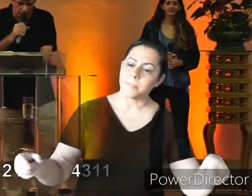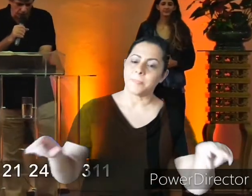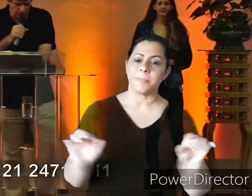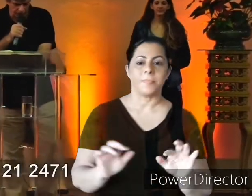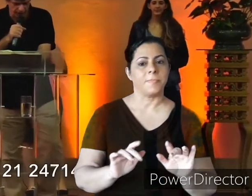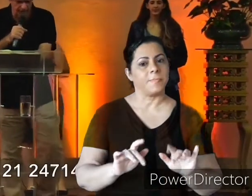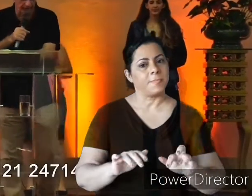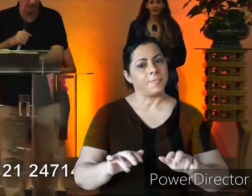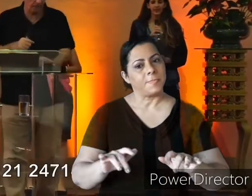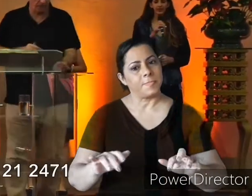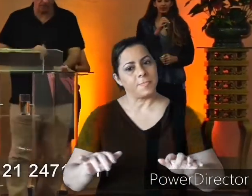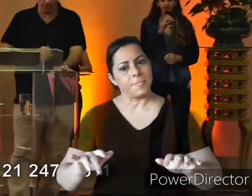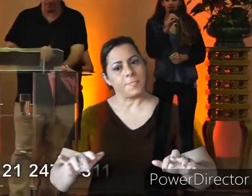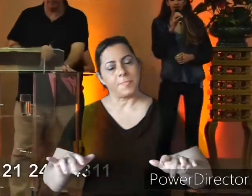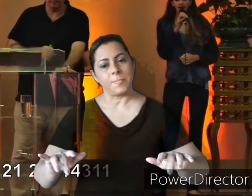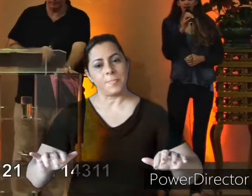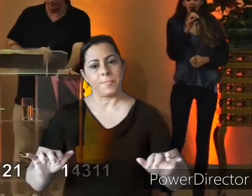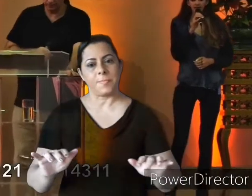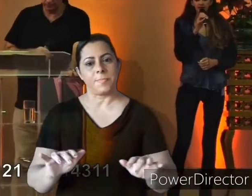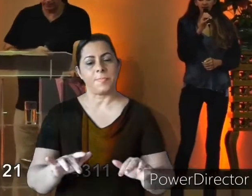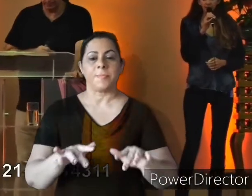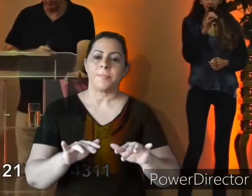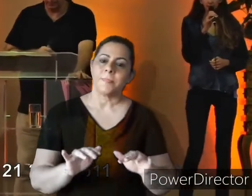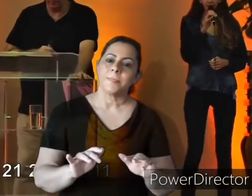Vamos louvar o Senhor com esse.